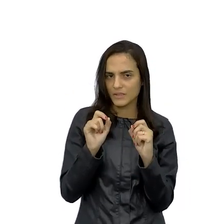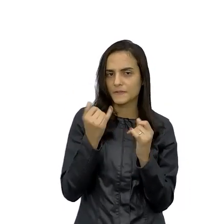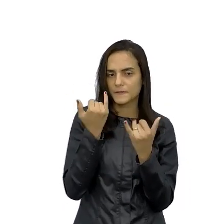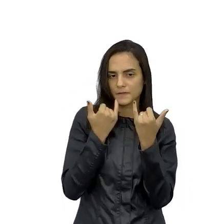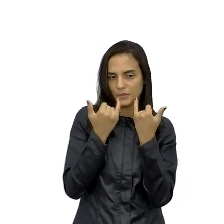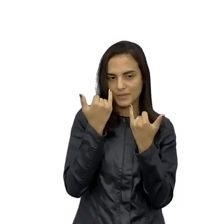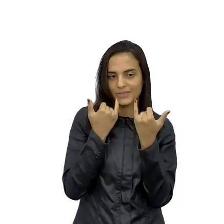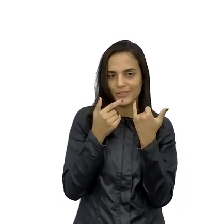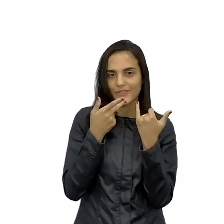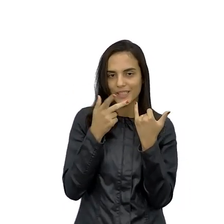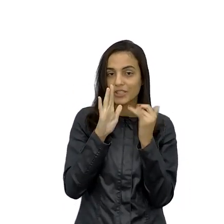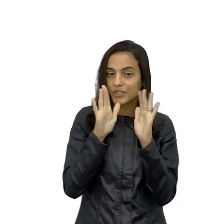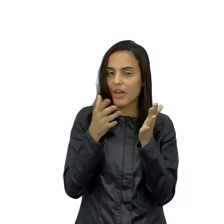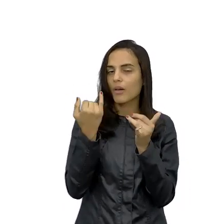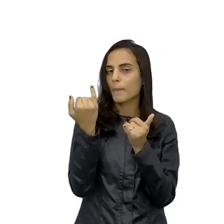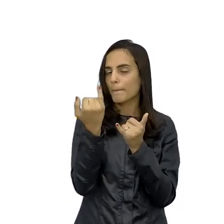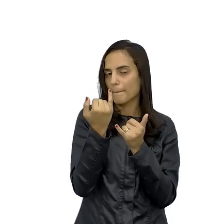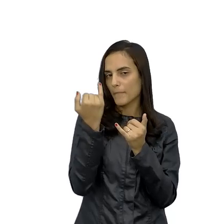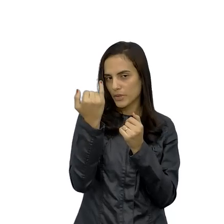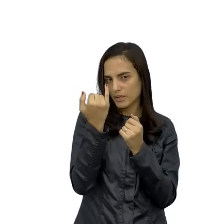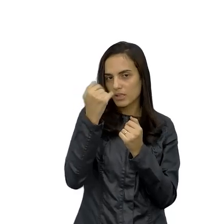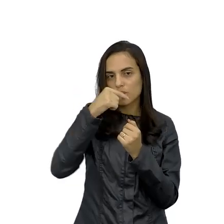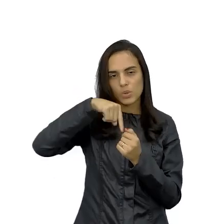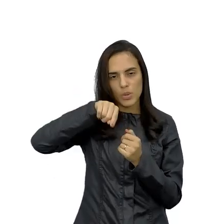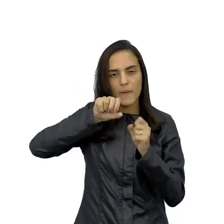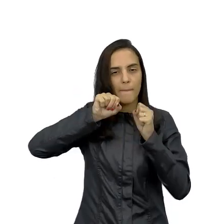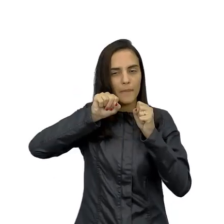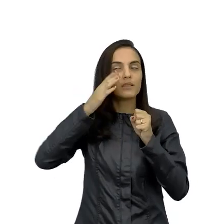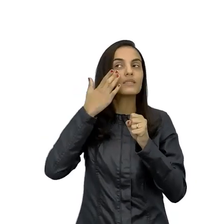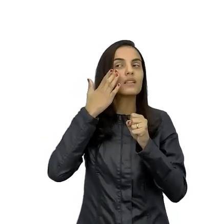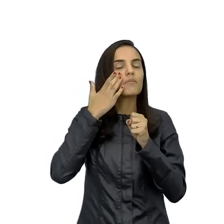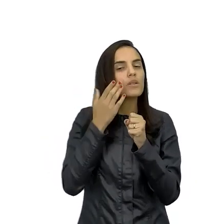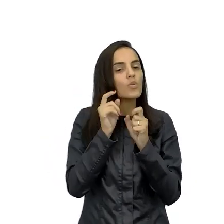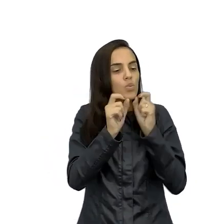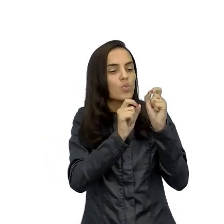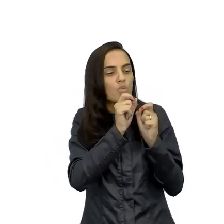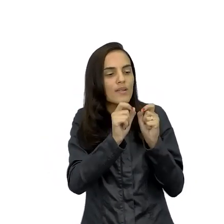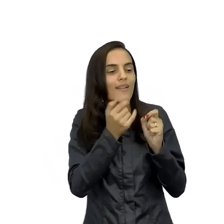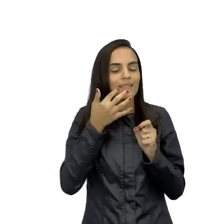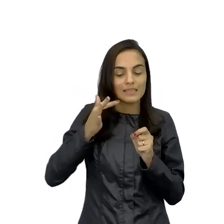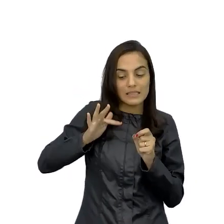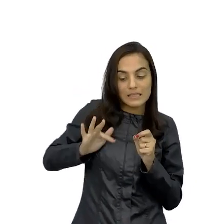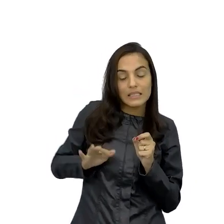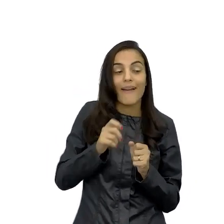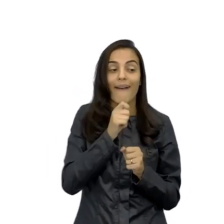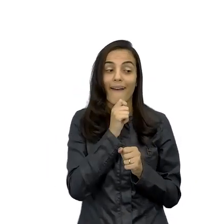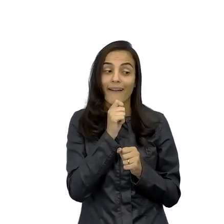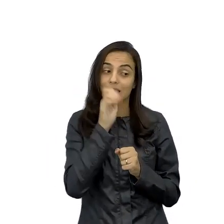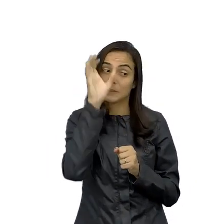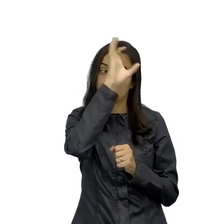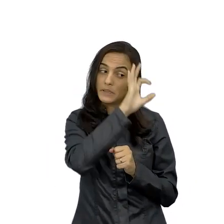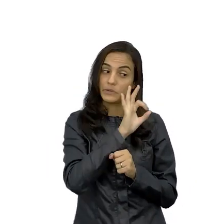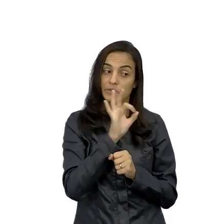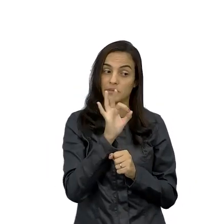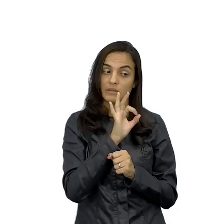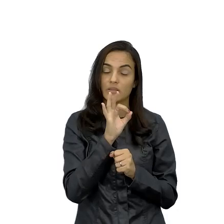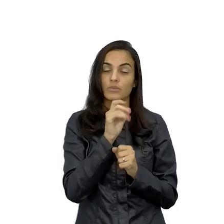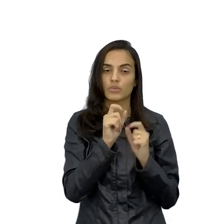como eu disse para vocês, importantes para que a gente possa saber o que as crianças ainda não aprenderam, né?